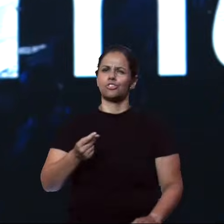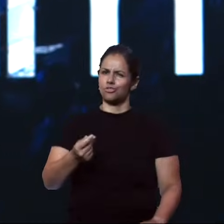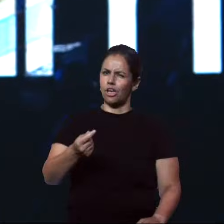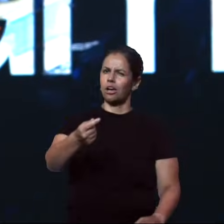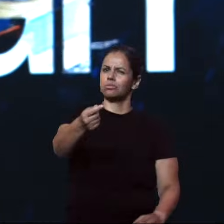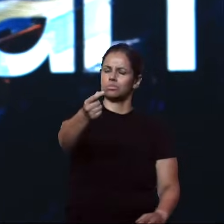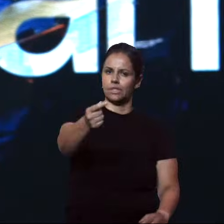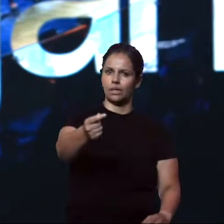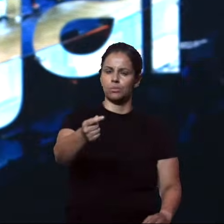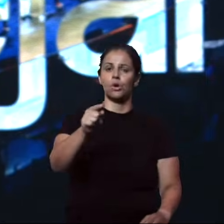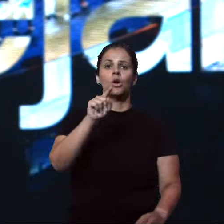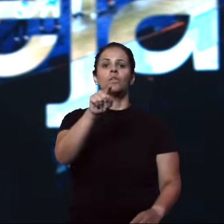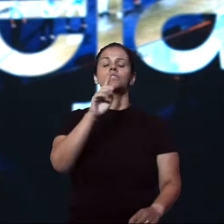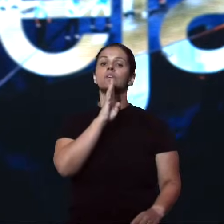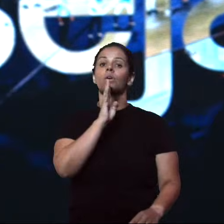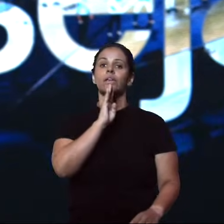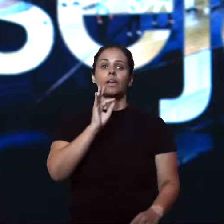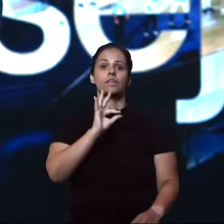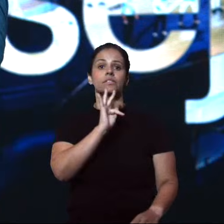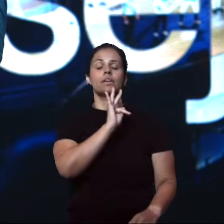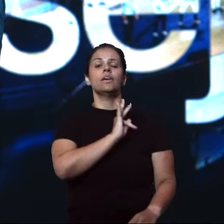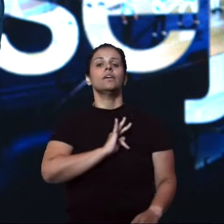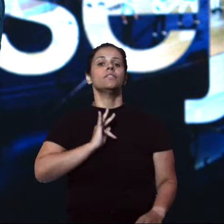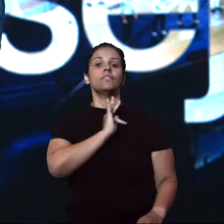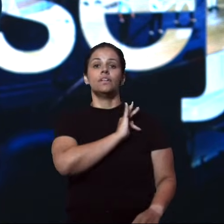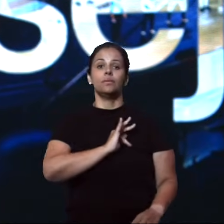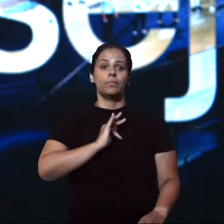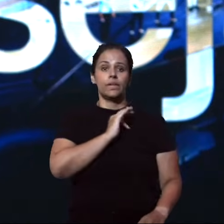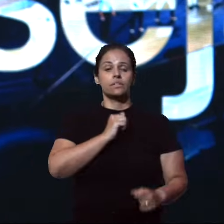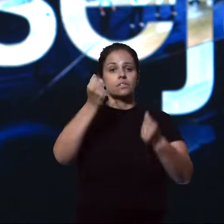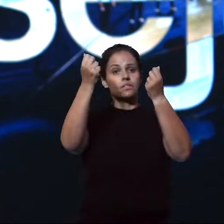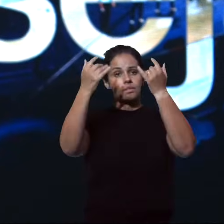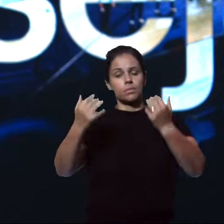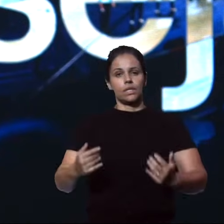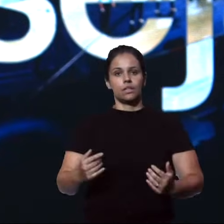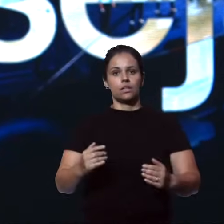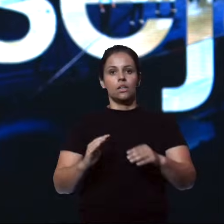que é Filipenses 4,13. Tudo posso.